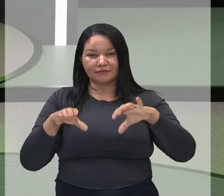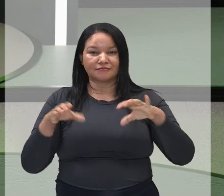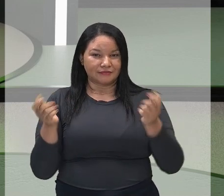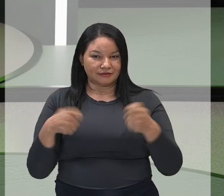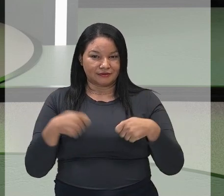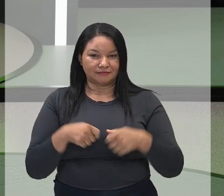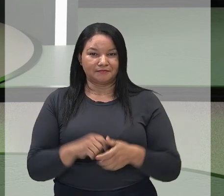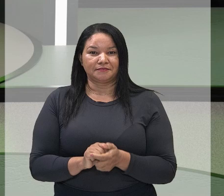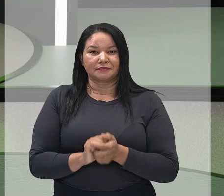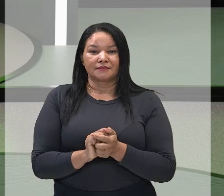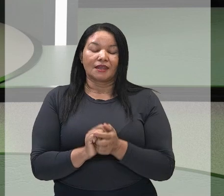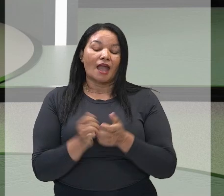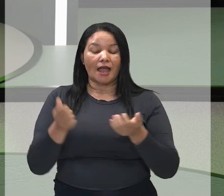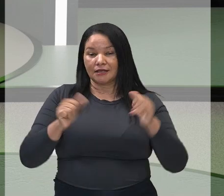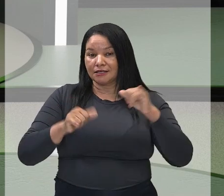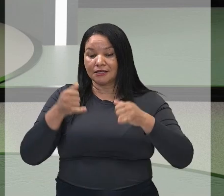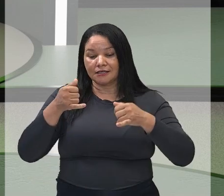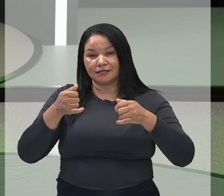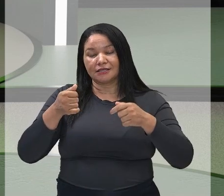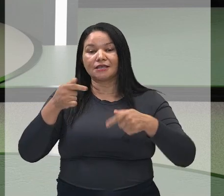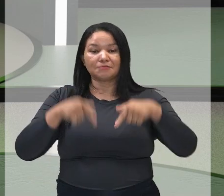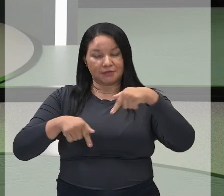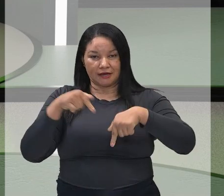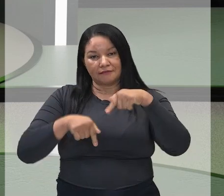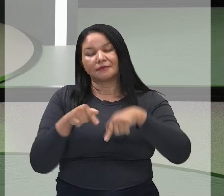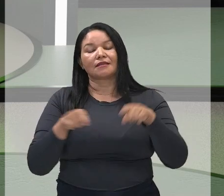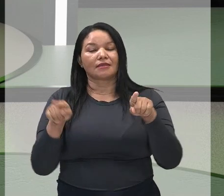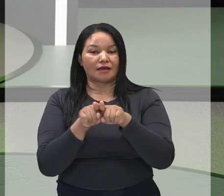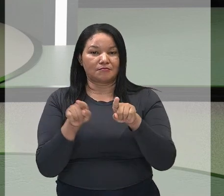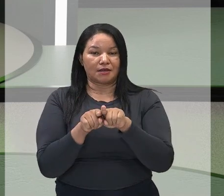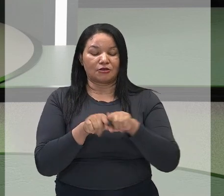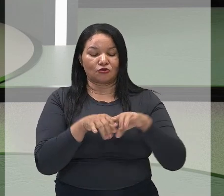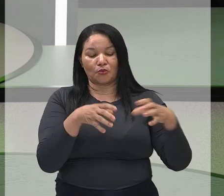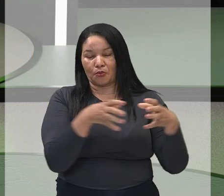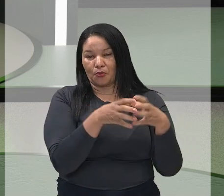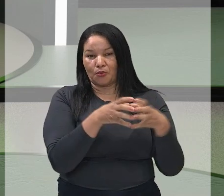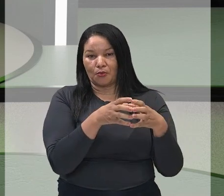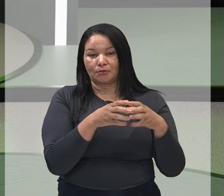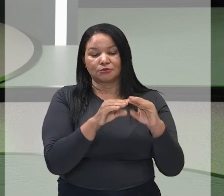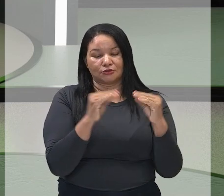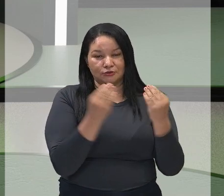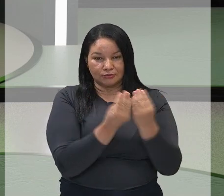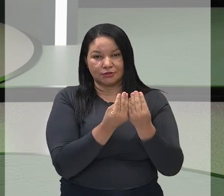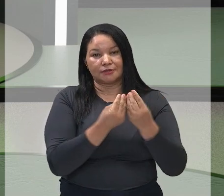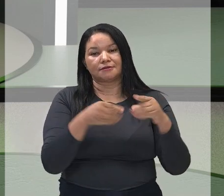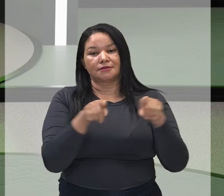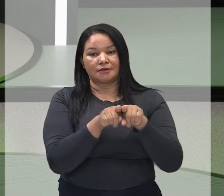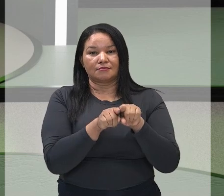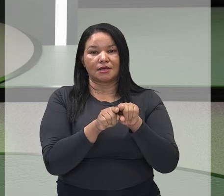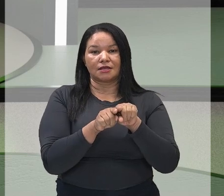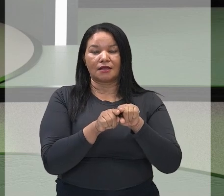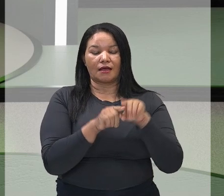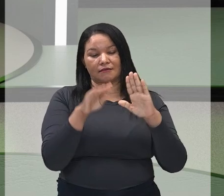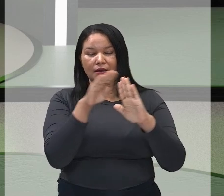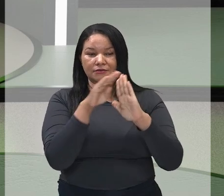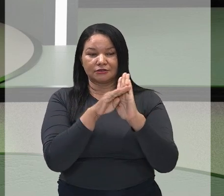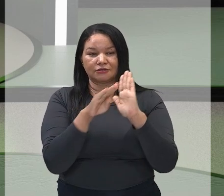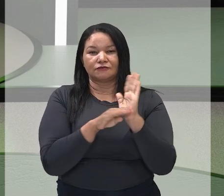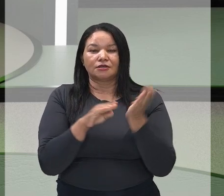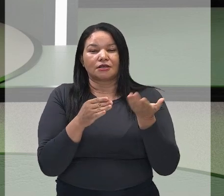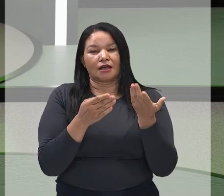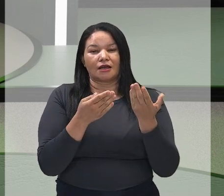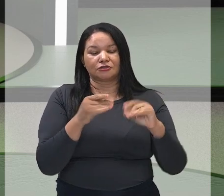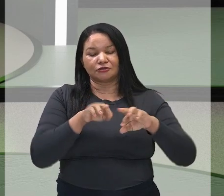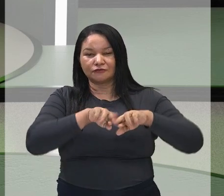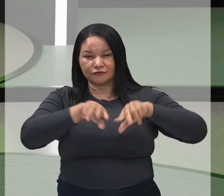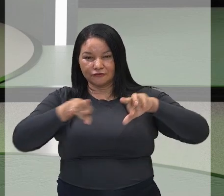Na química, a gente separa um grupo de substâncias e as classifica numa determinada função química. A